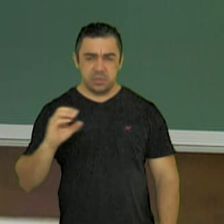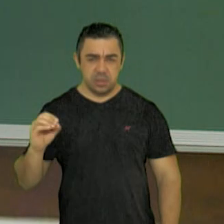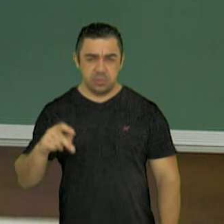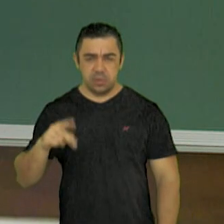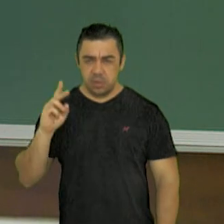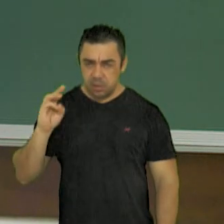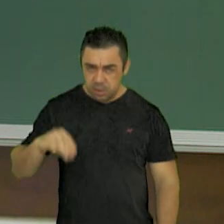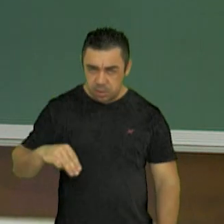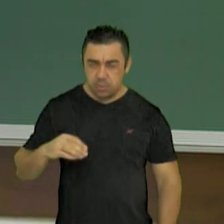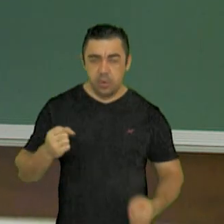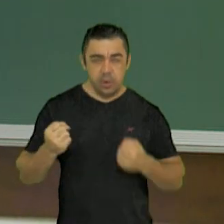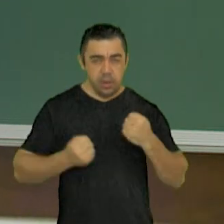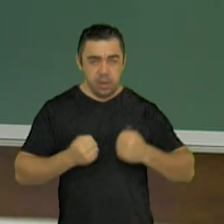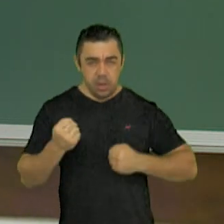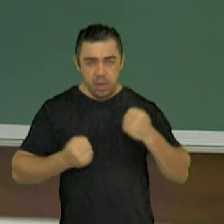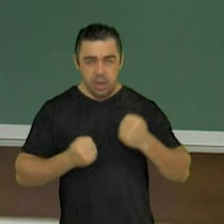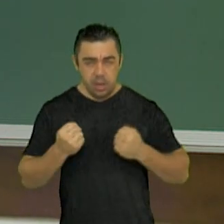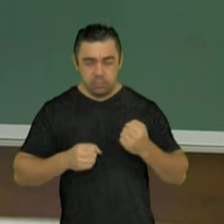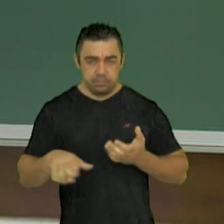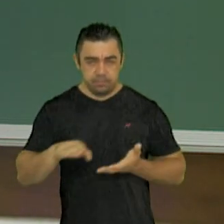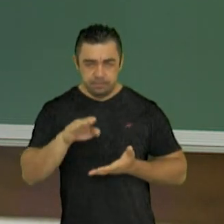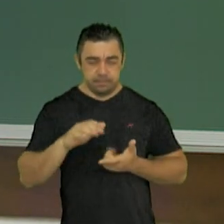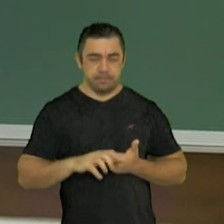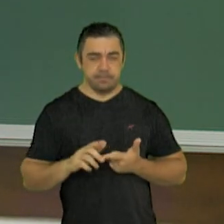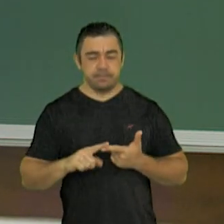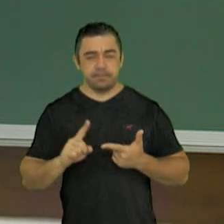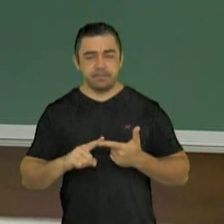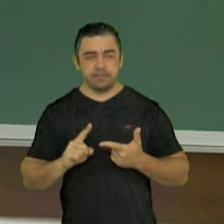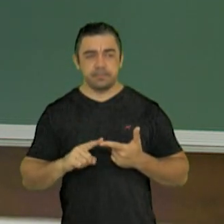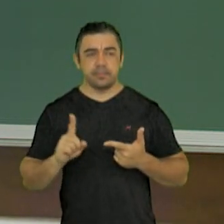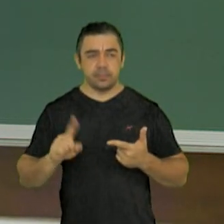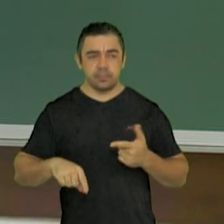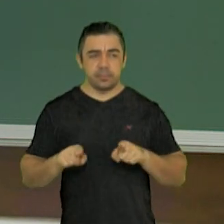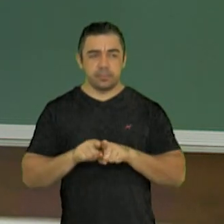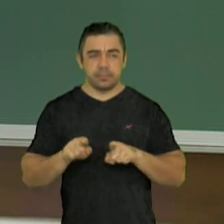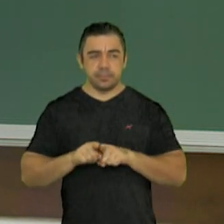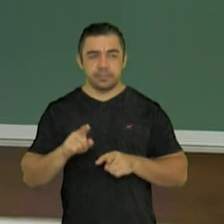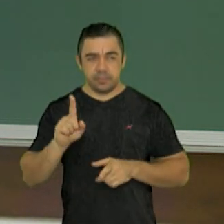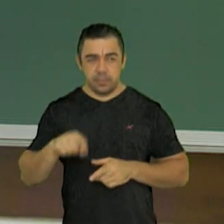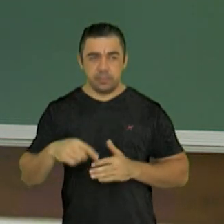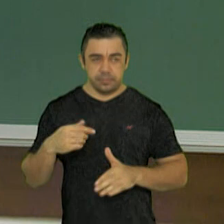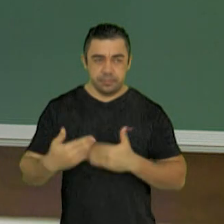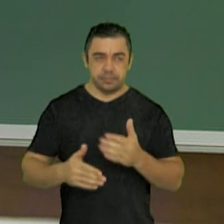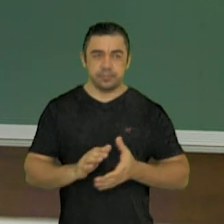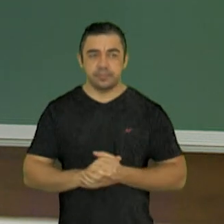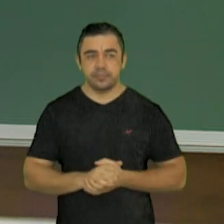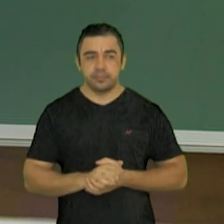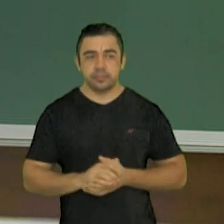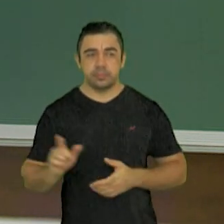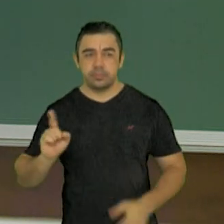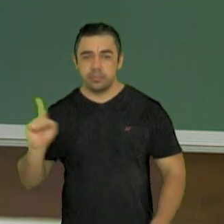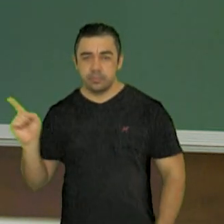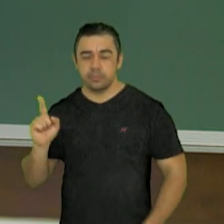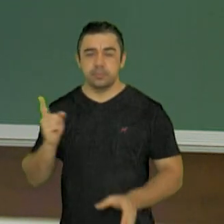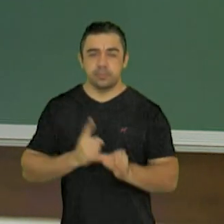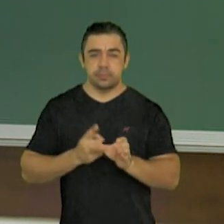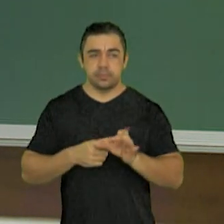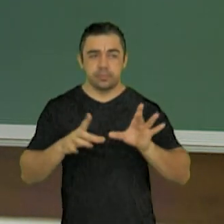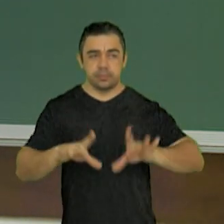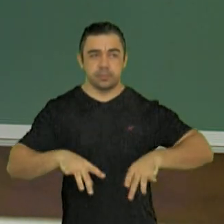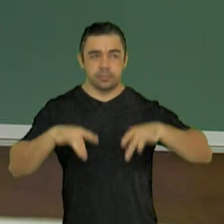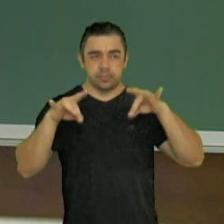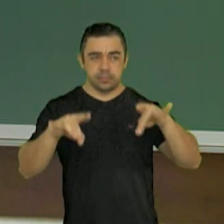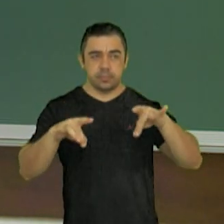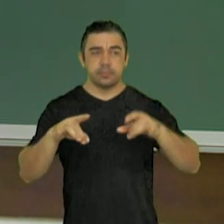carro elétrico. Célula combustível, já falei do hidrogênio, que está sendo desenvolvida. Sydney, na Austrália, aí já vamos